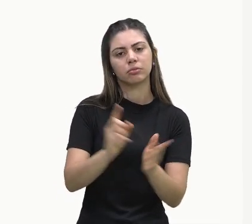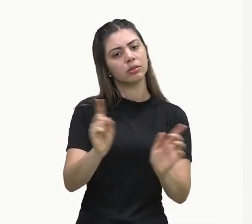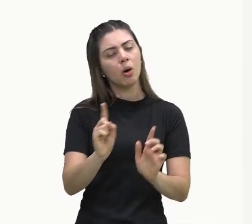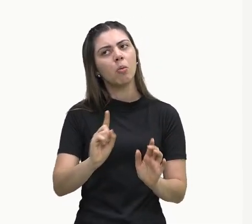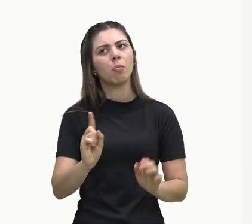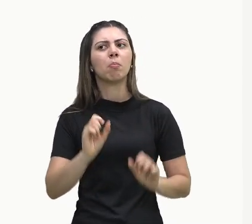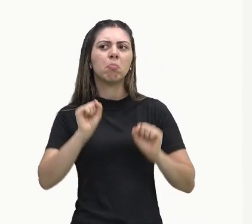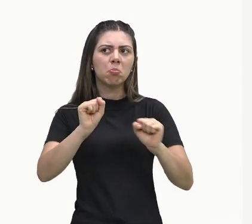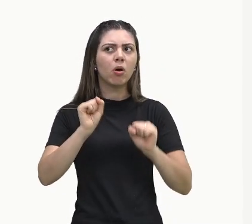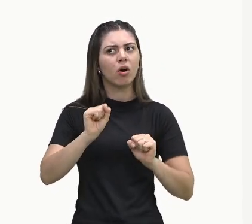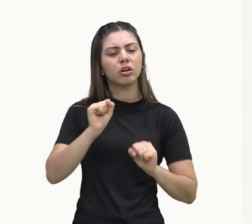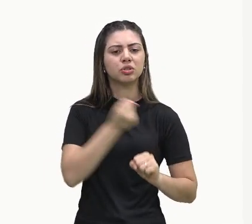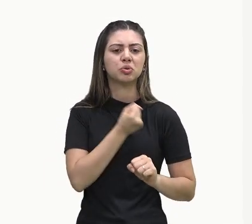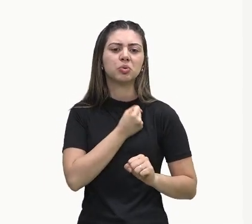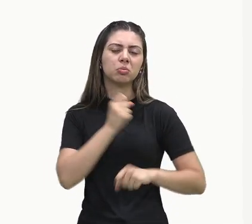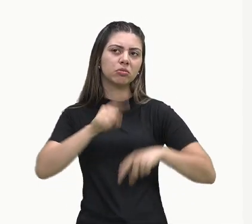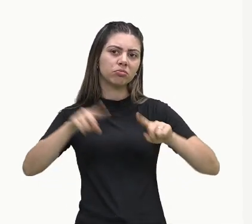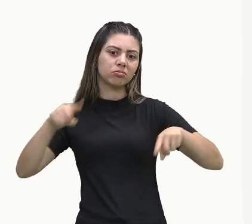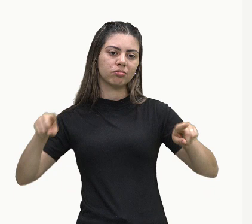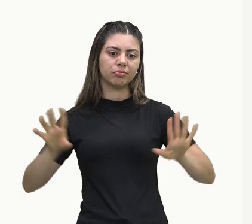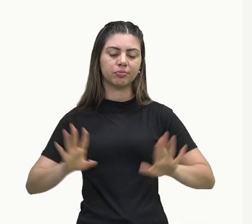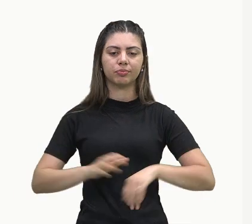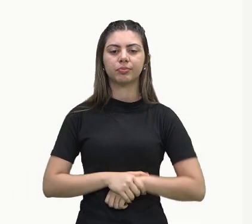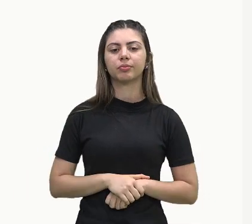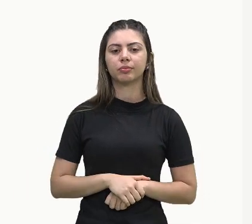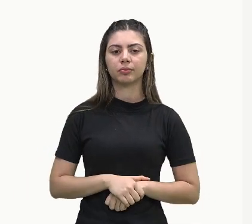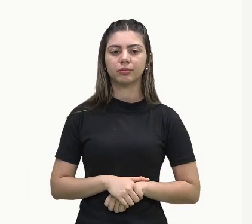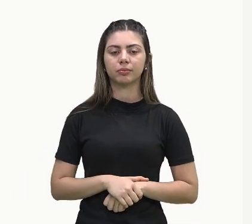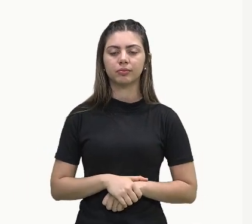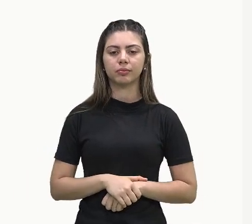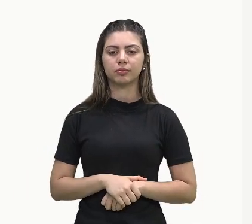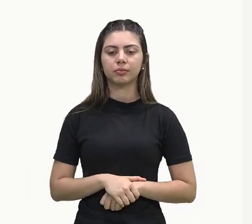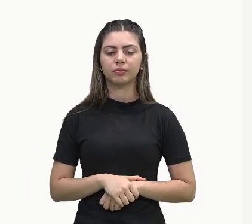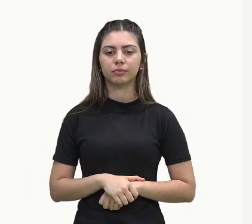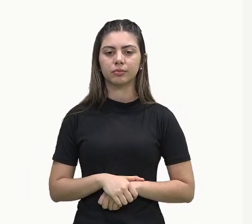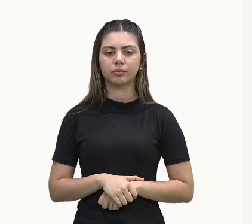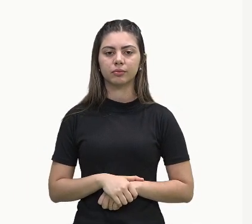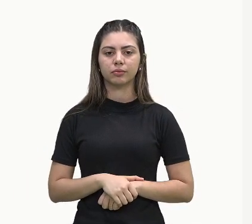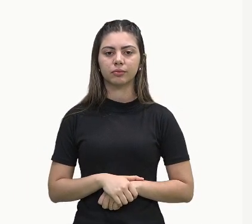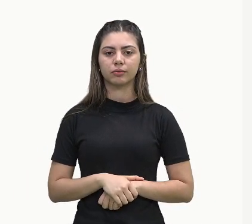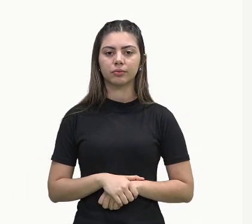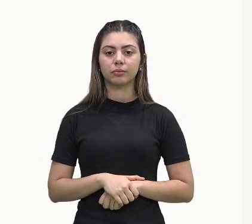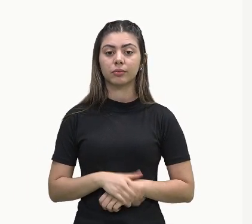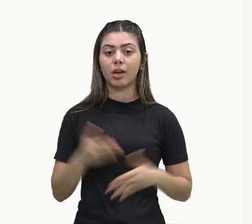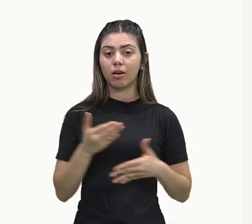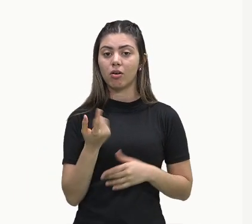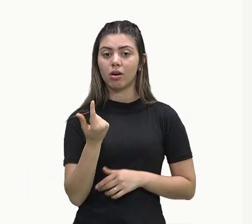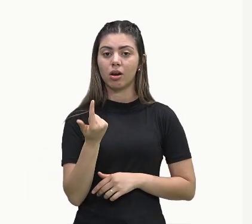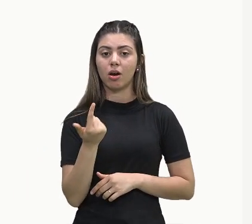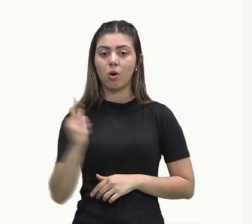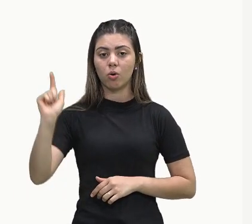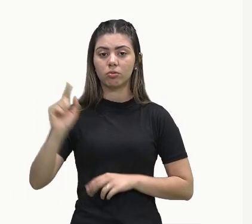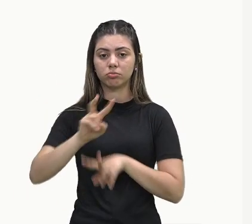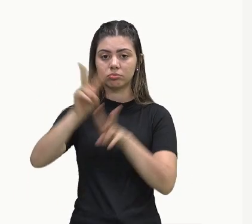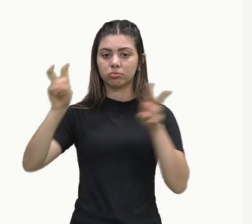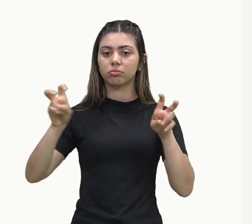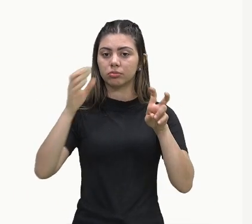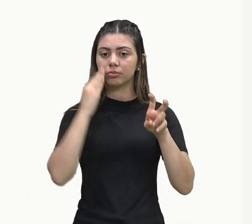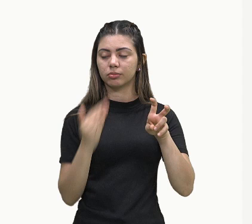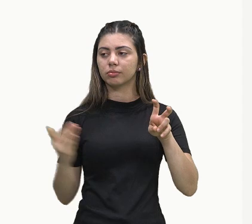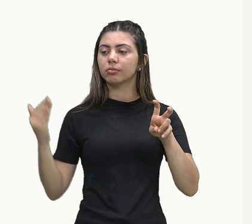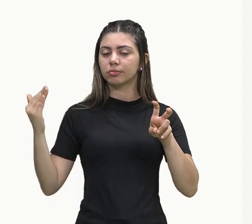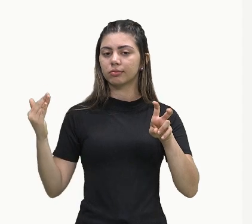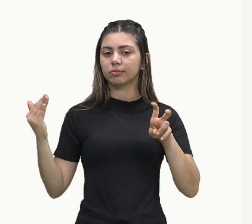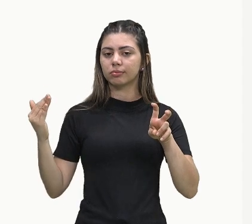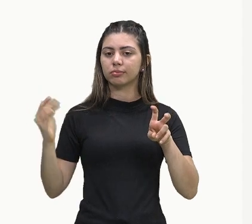pontos correto a nossa próxima revisão aqui trata do conteúdo da equação